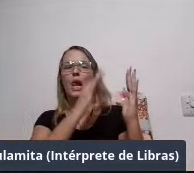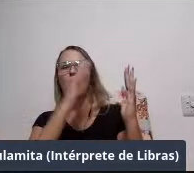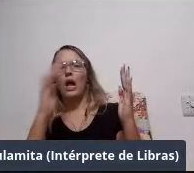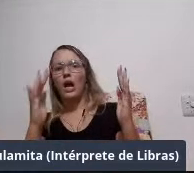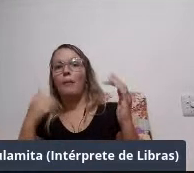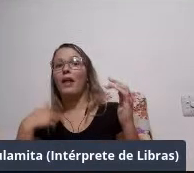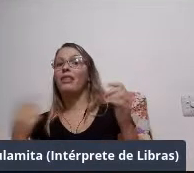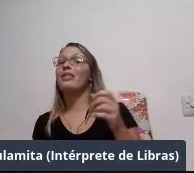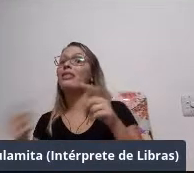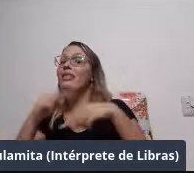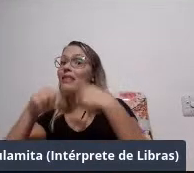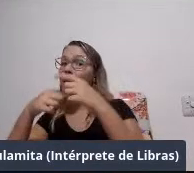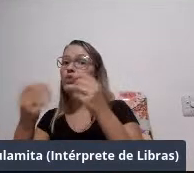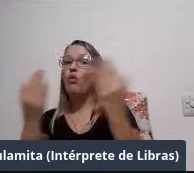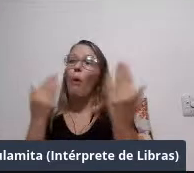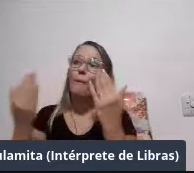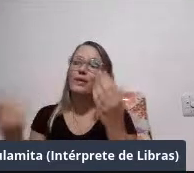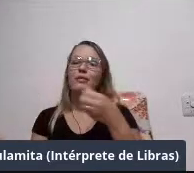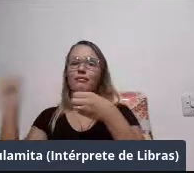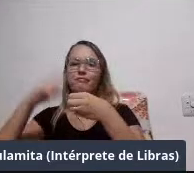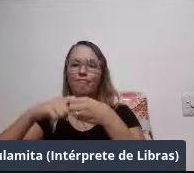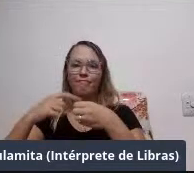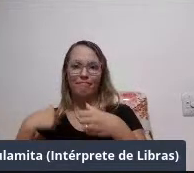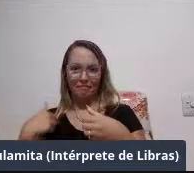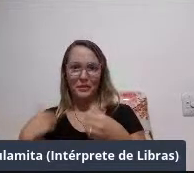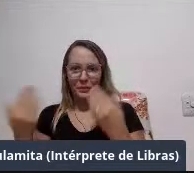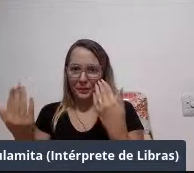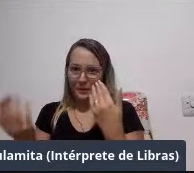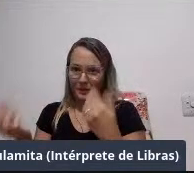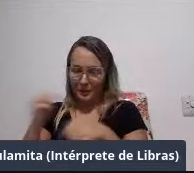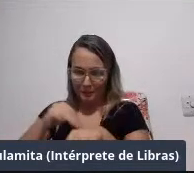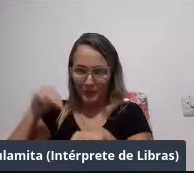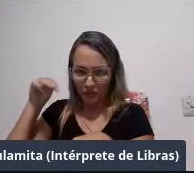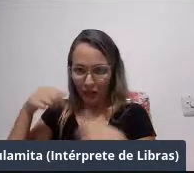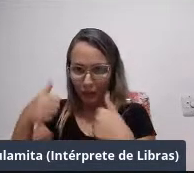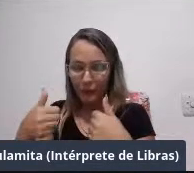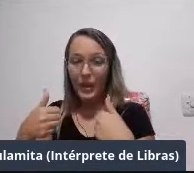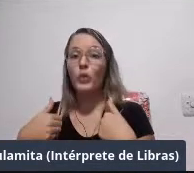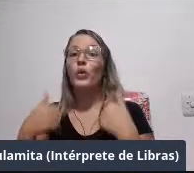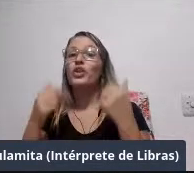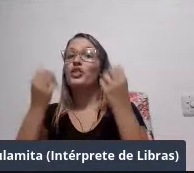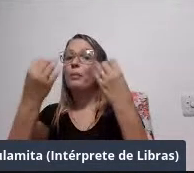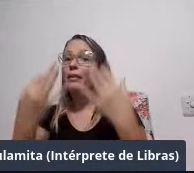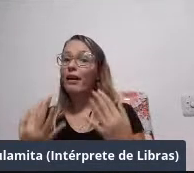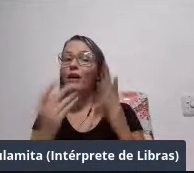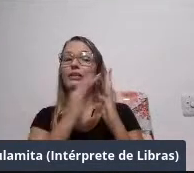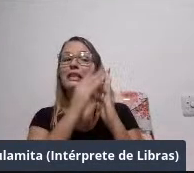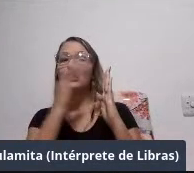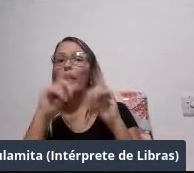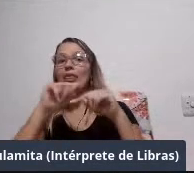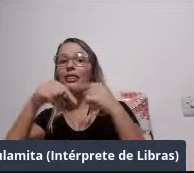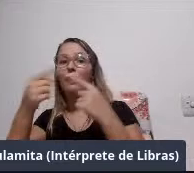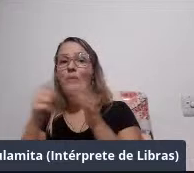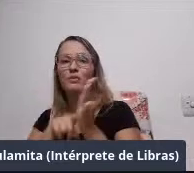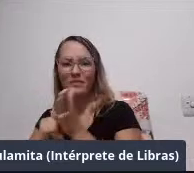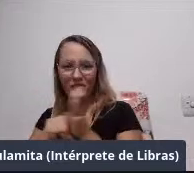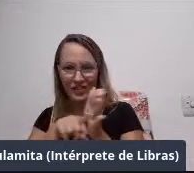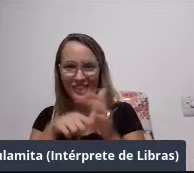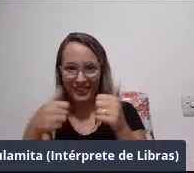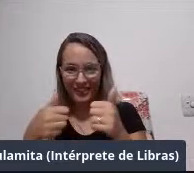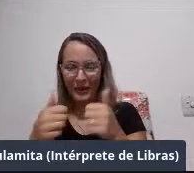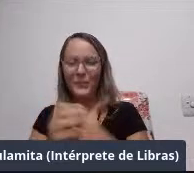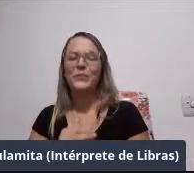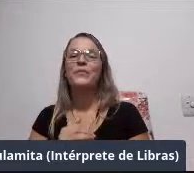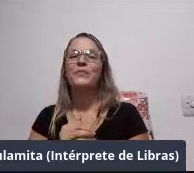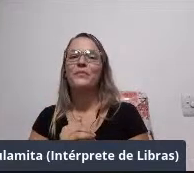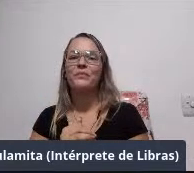estou fazendo essa ligação entre trajetória e pesquisa. Algumas das explicações para essa ausência para a